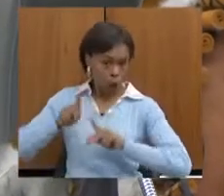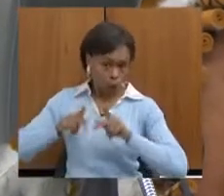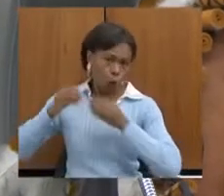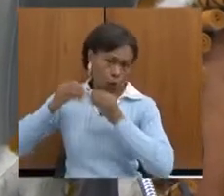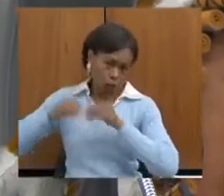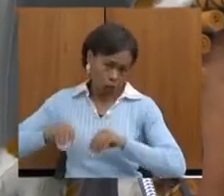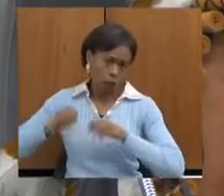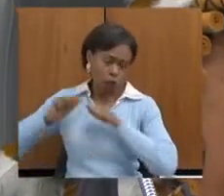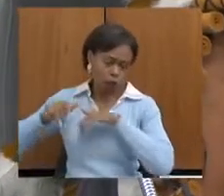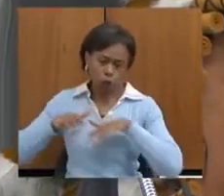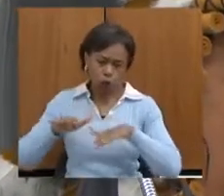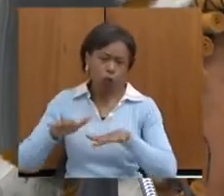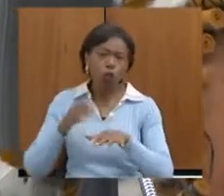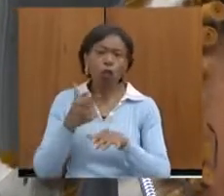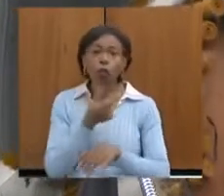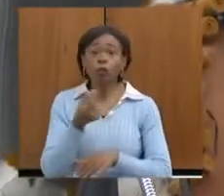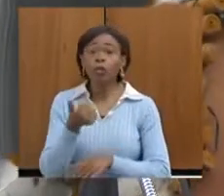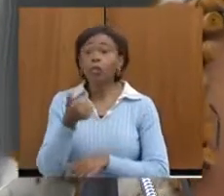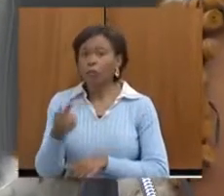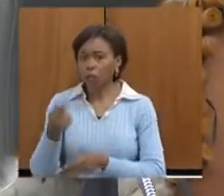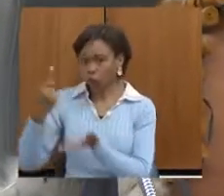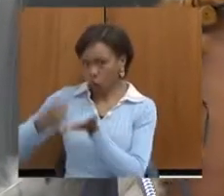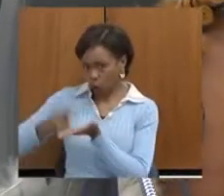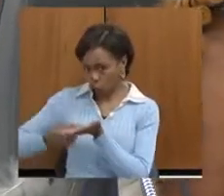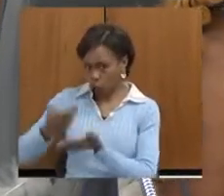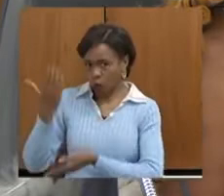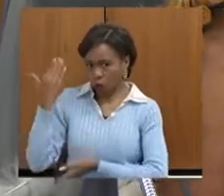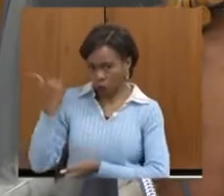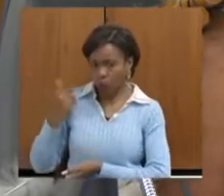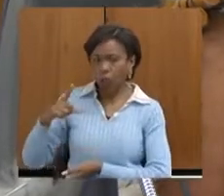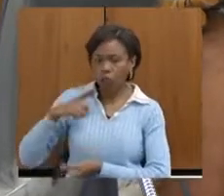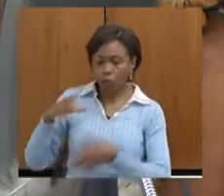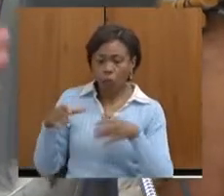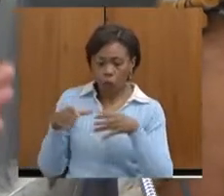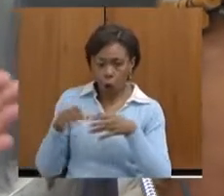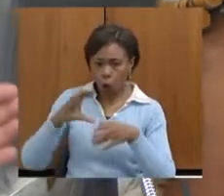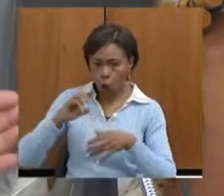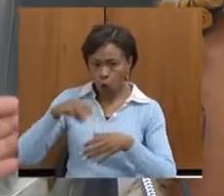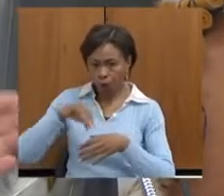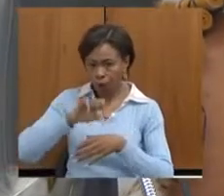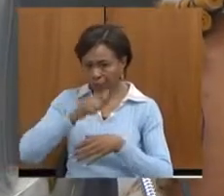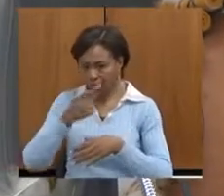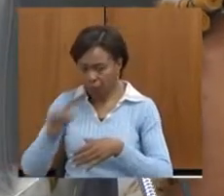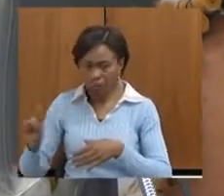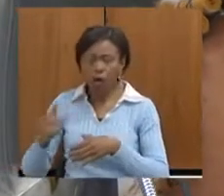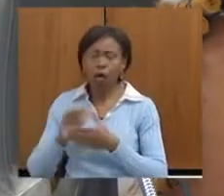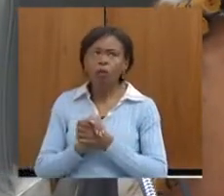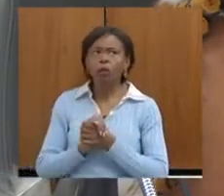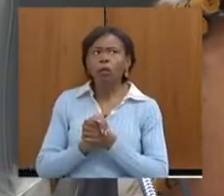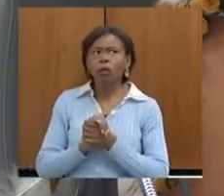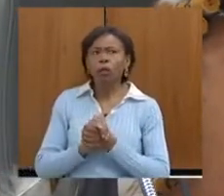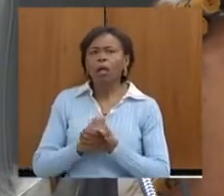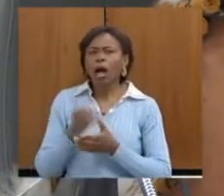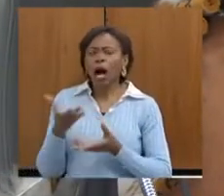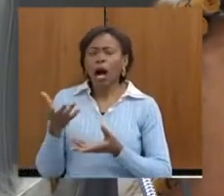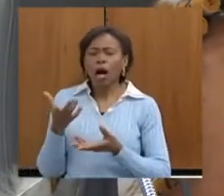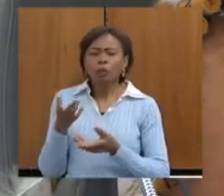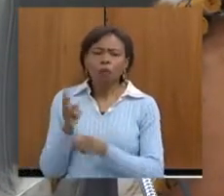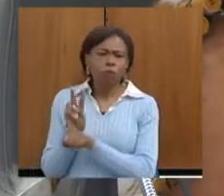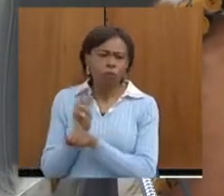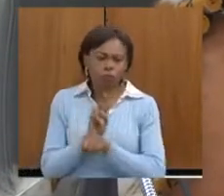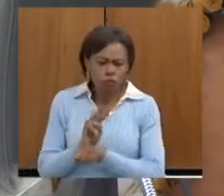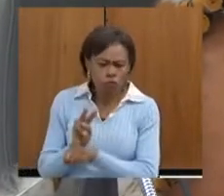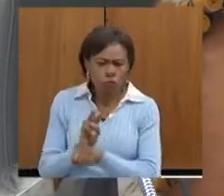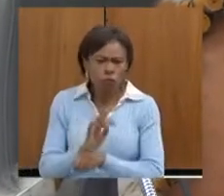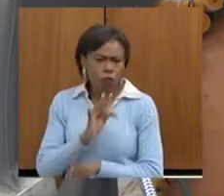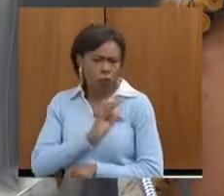de um acordo feito em 2017 comissões de atingidos teriam Assessoria Técnica teria um processo coletivo